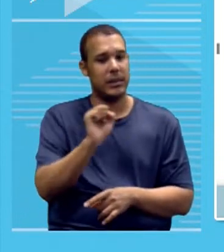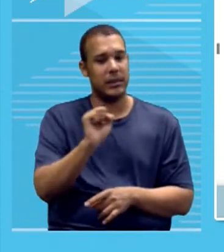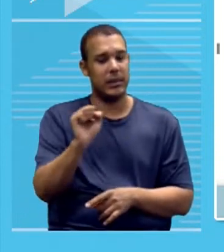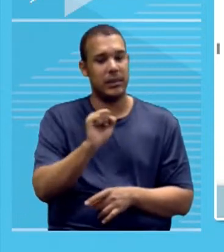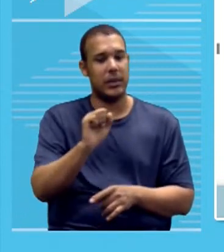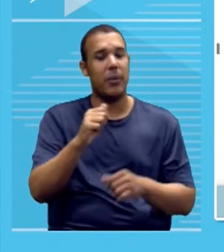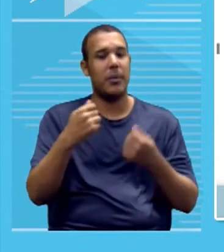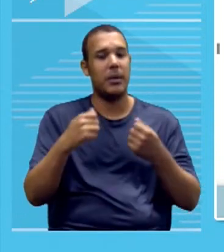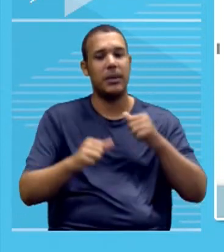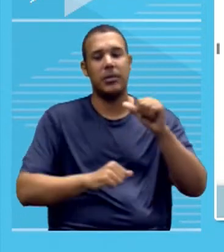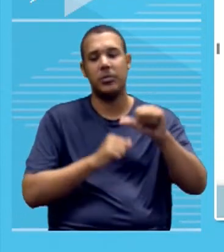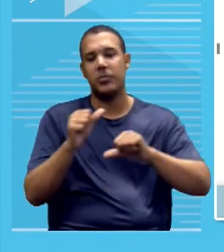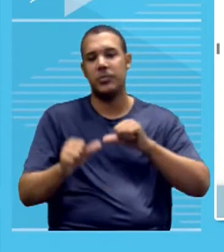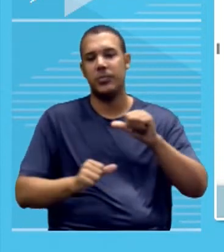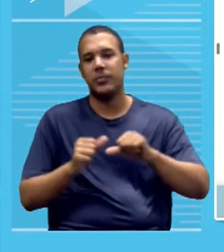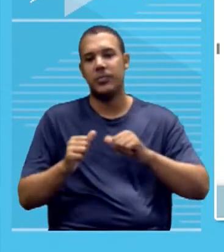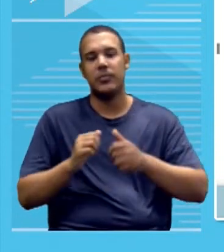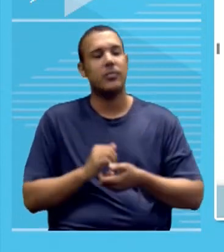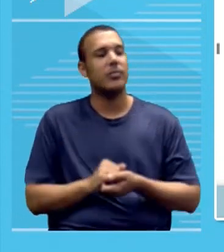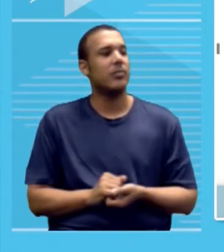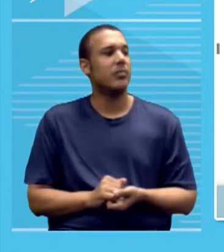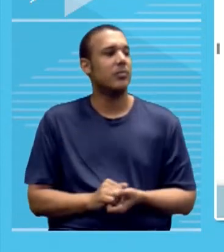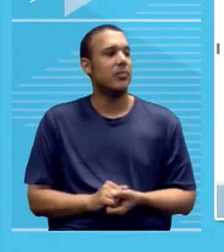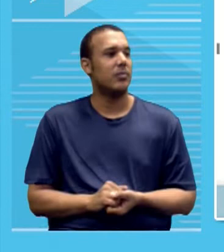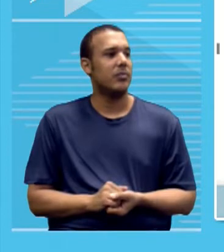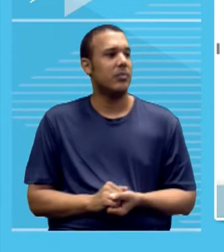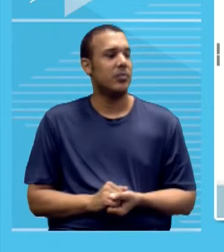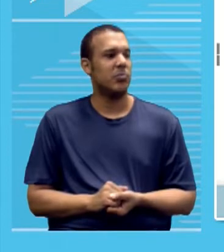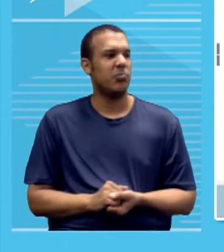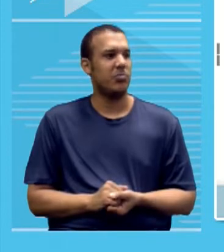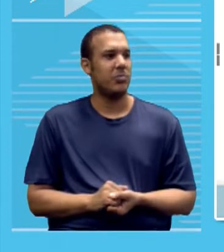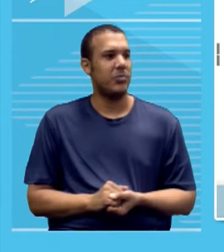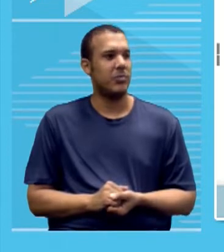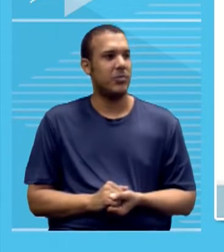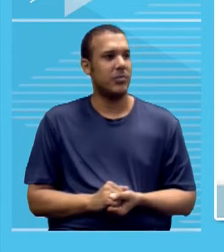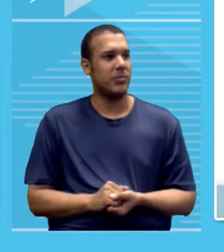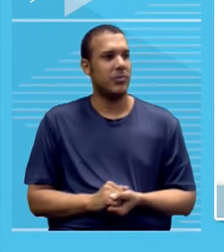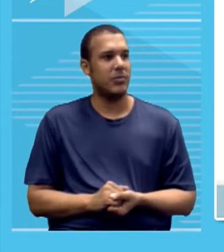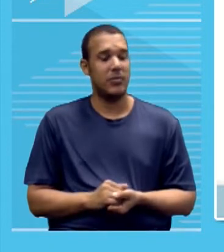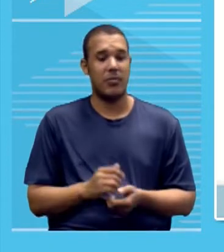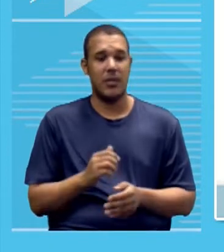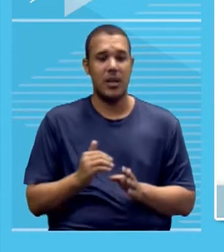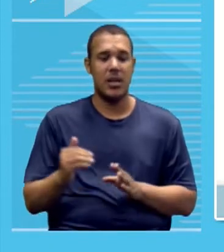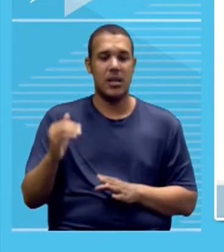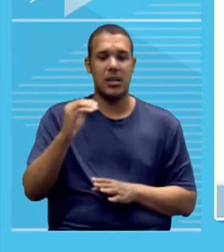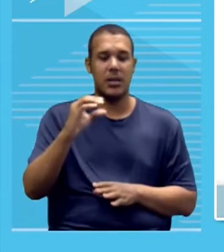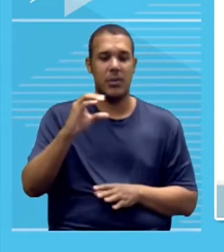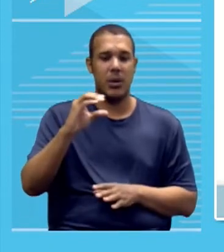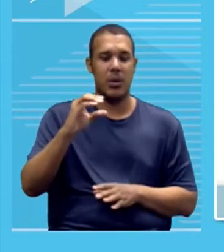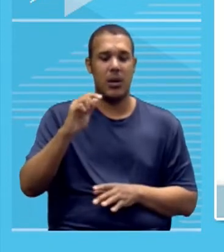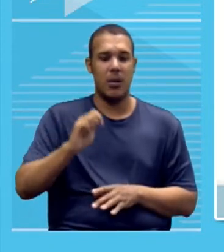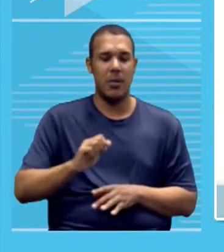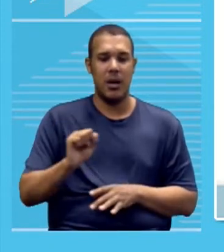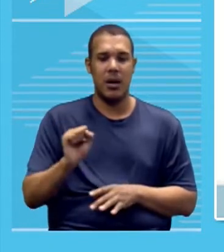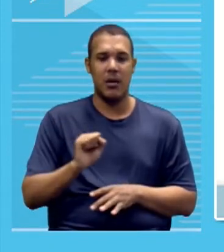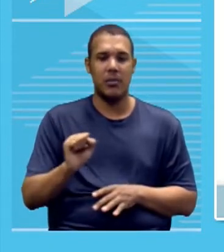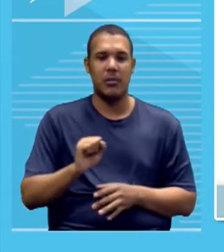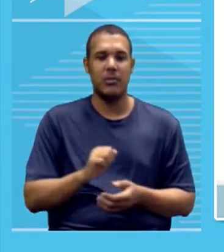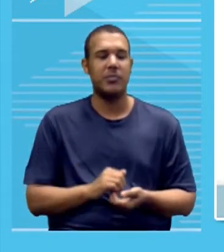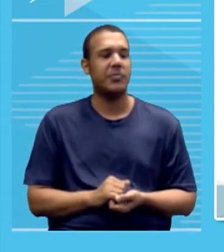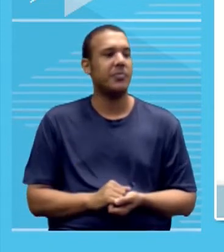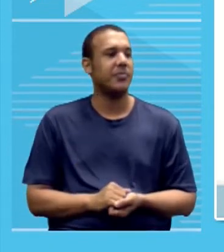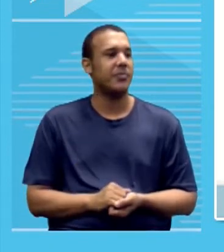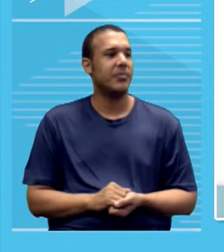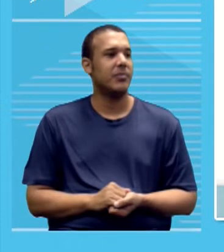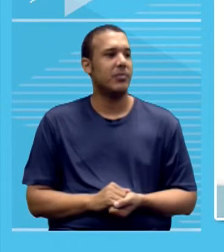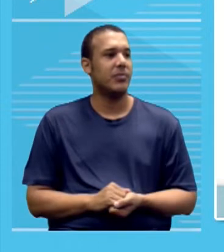unidade correta, tá bom? Para que em cima possa estar em coulomb, embaixo possa estar em segundo. Então, qual seria a minha corrente